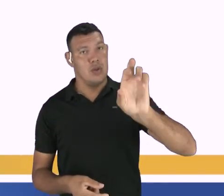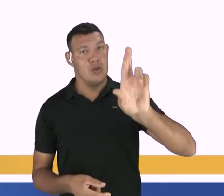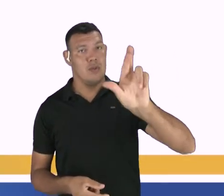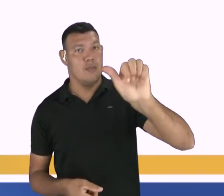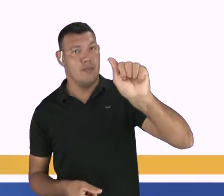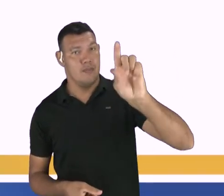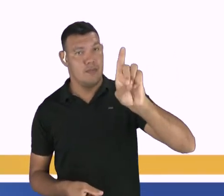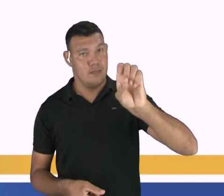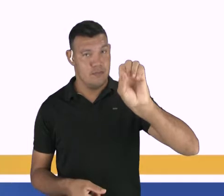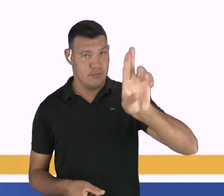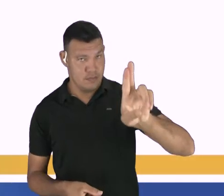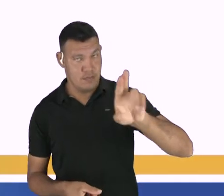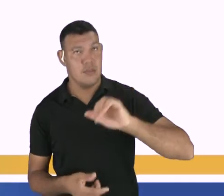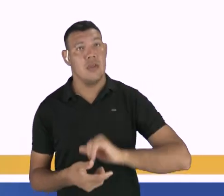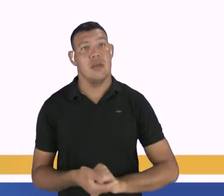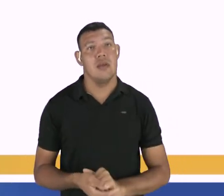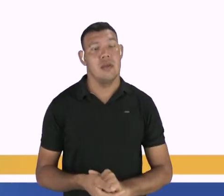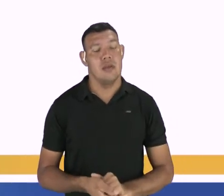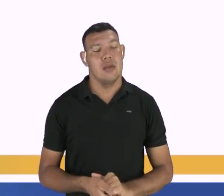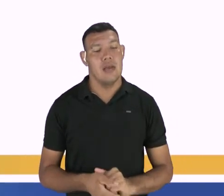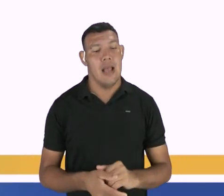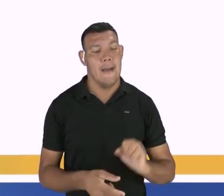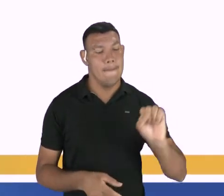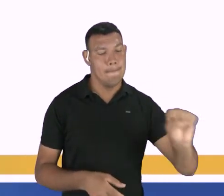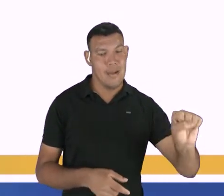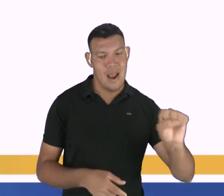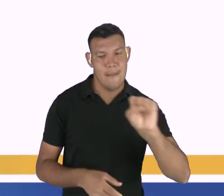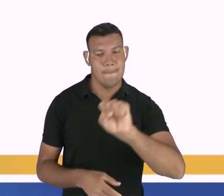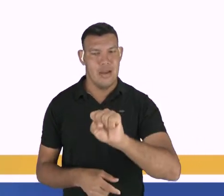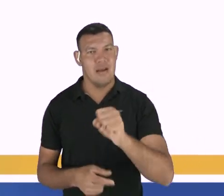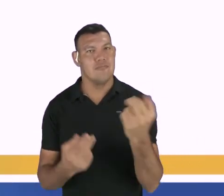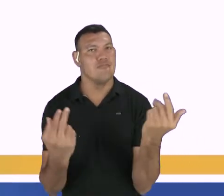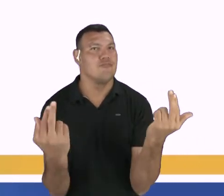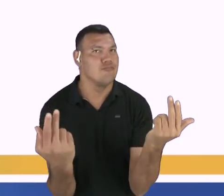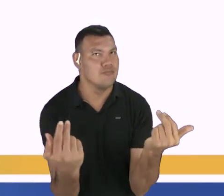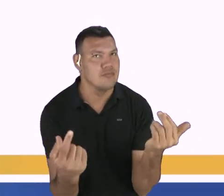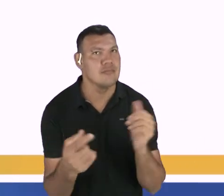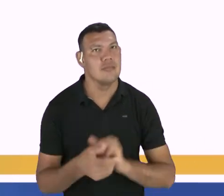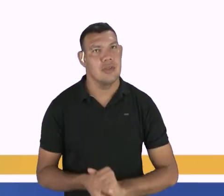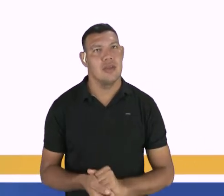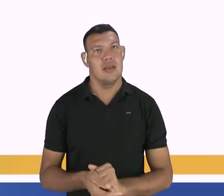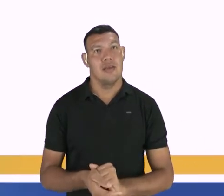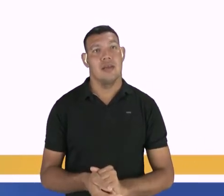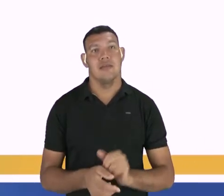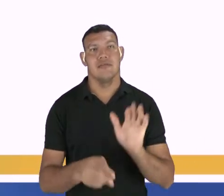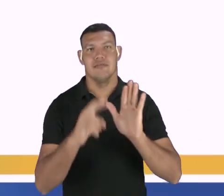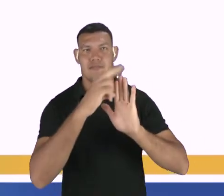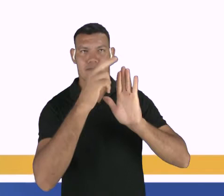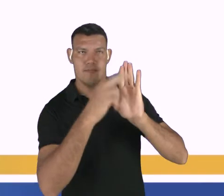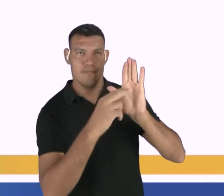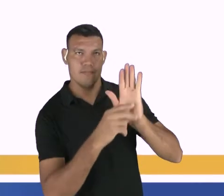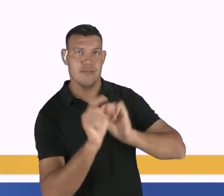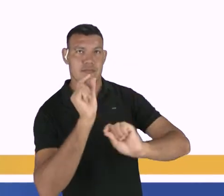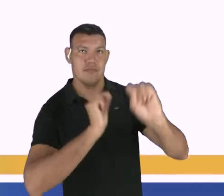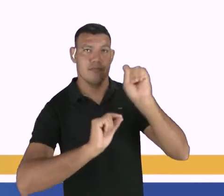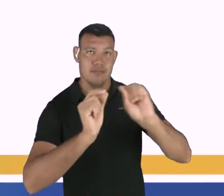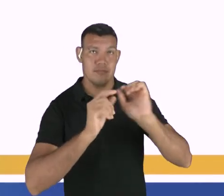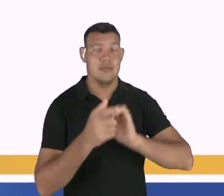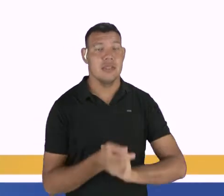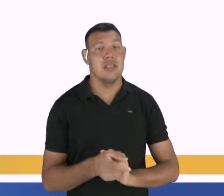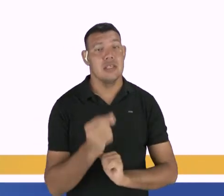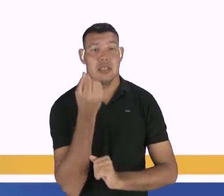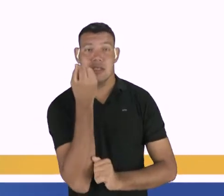denominadores são iguais, o que a regra da adição e subtração de frações me diz? Me diz que quando